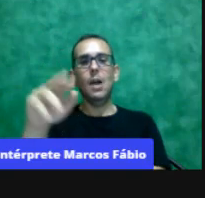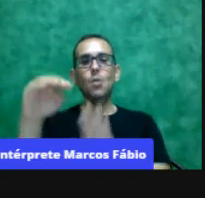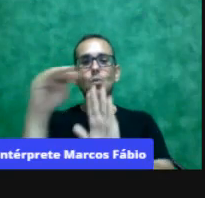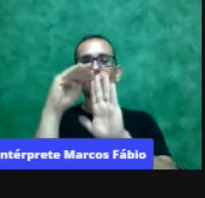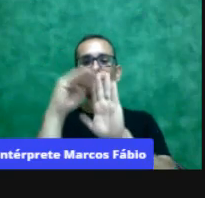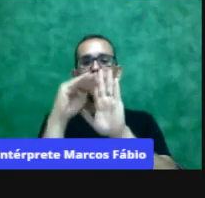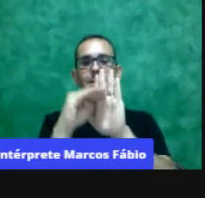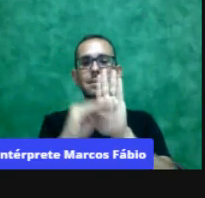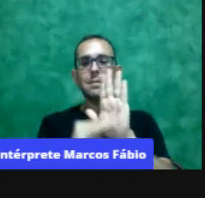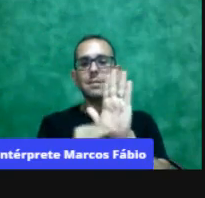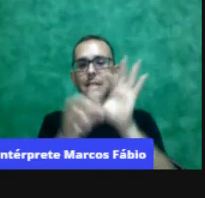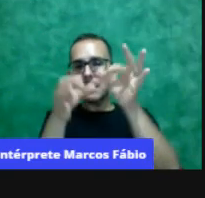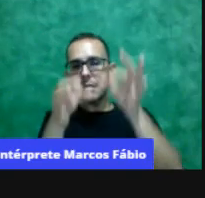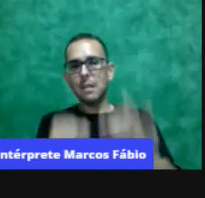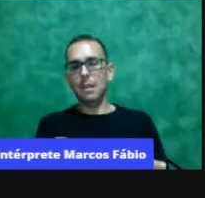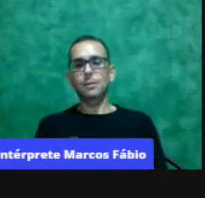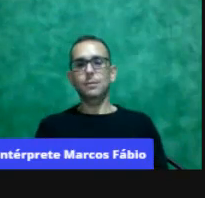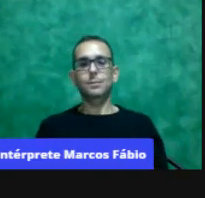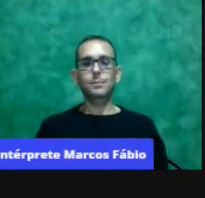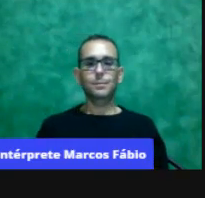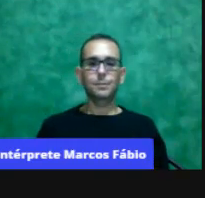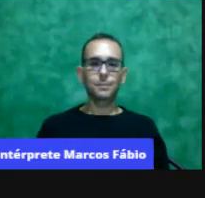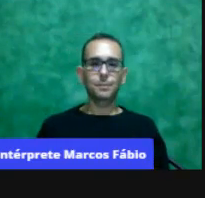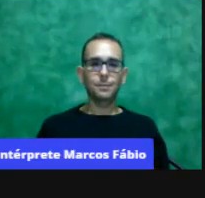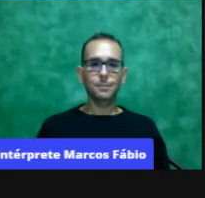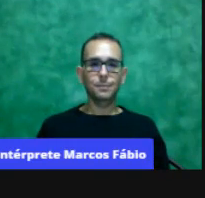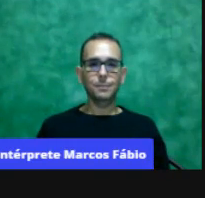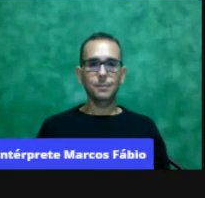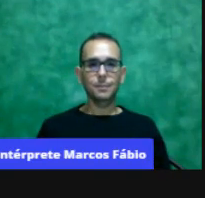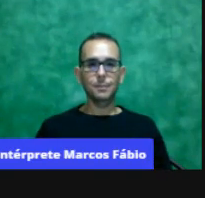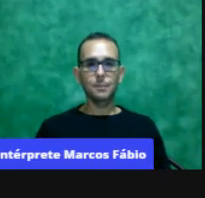tutoriais aí. Vamos lá para frente.